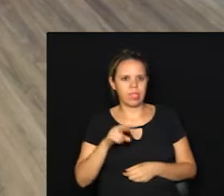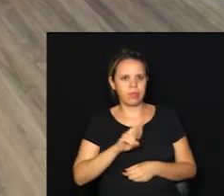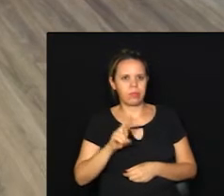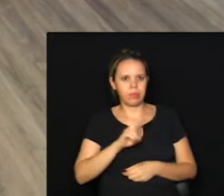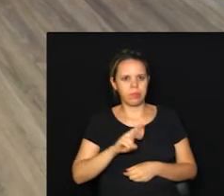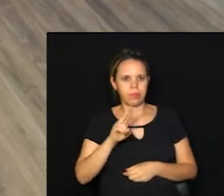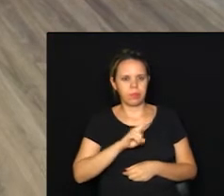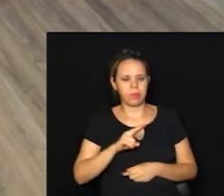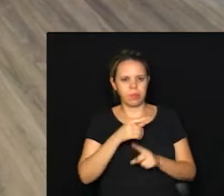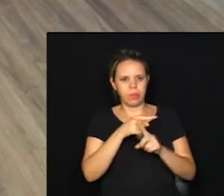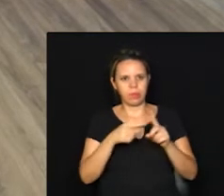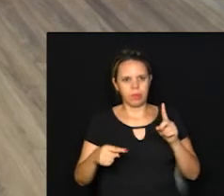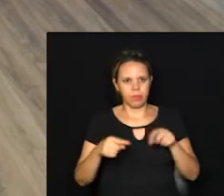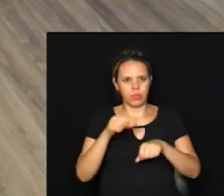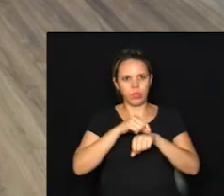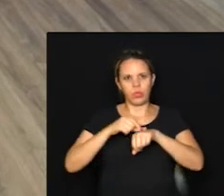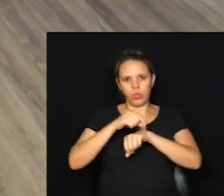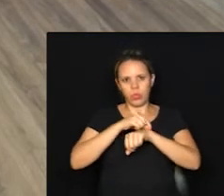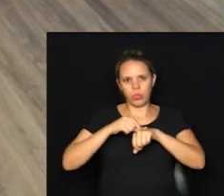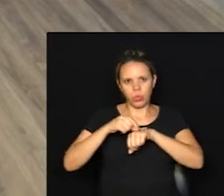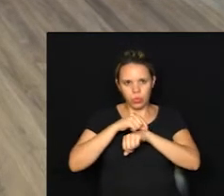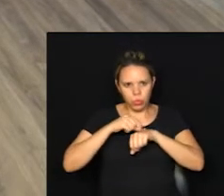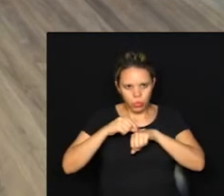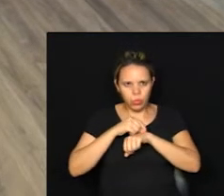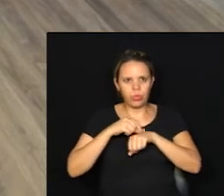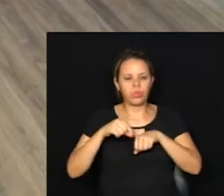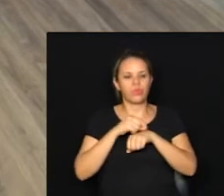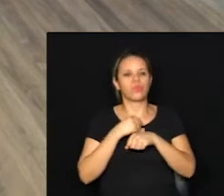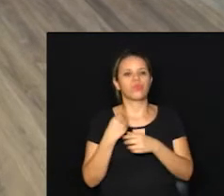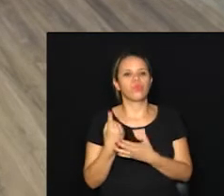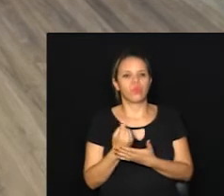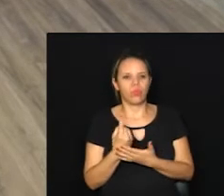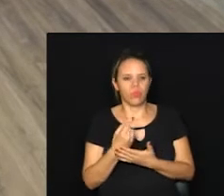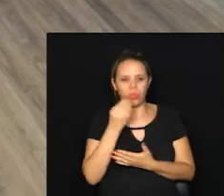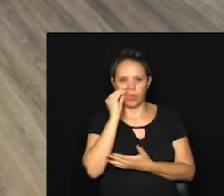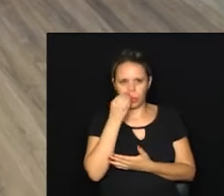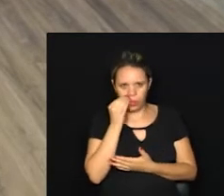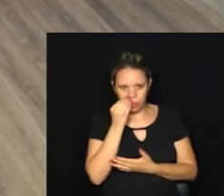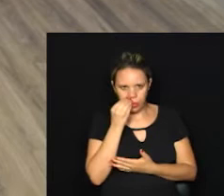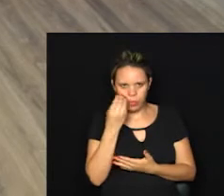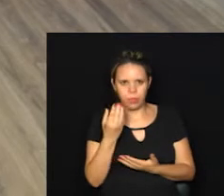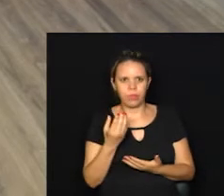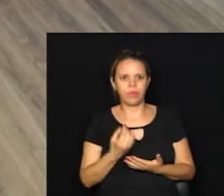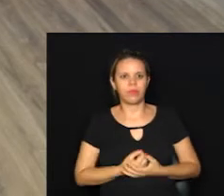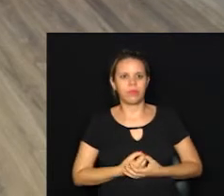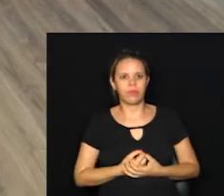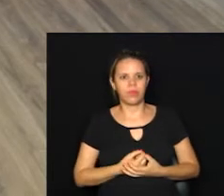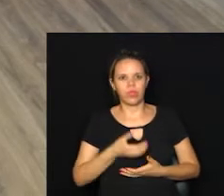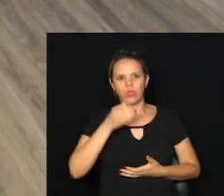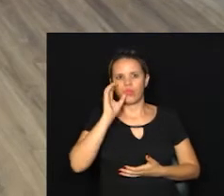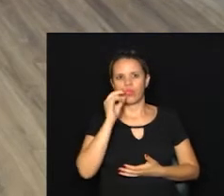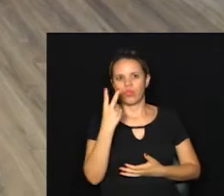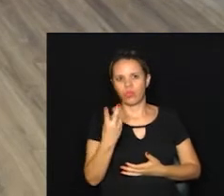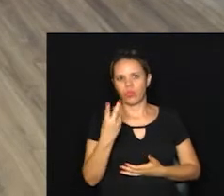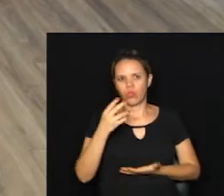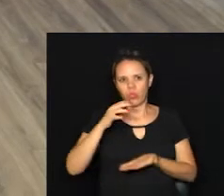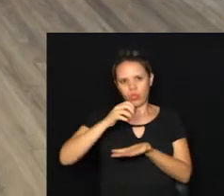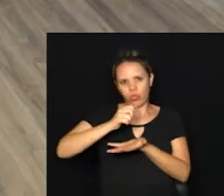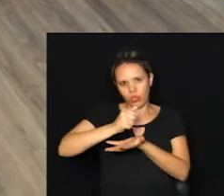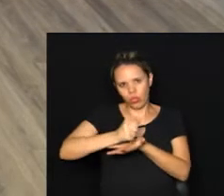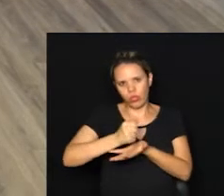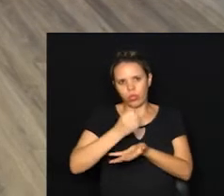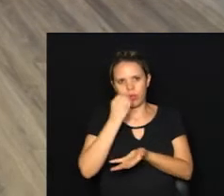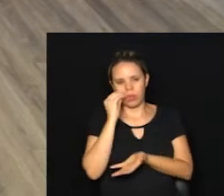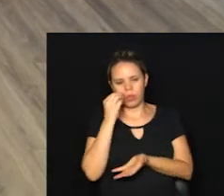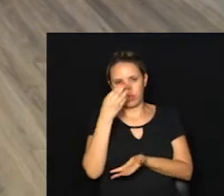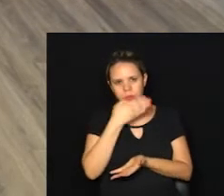usando meia caixinha de morango, a gente está usando o limão, né? Suco de 2 limões e o